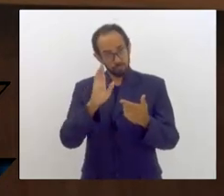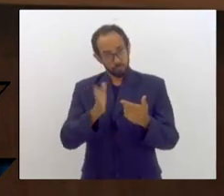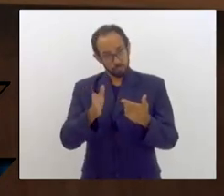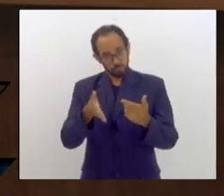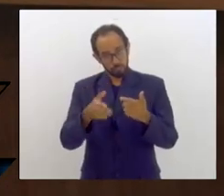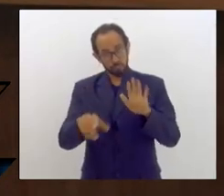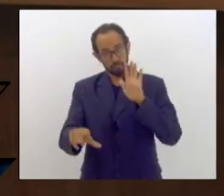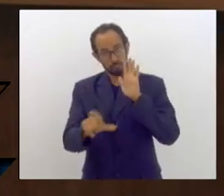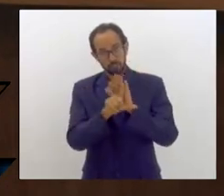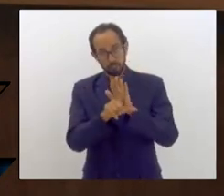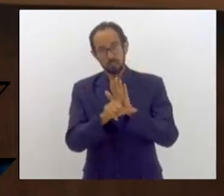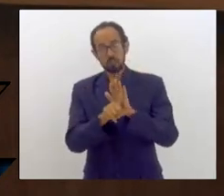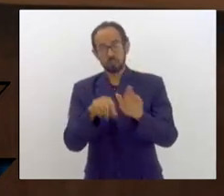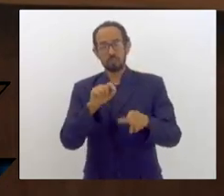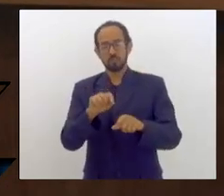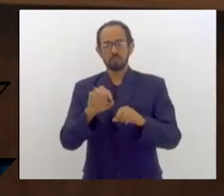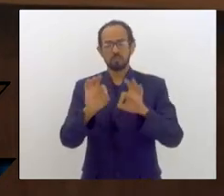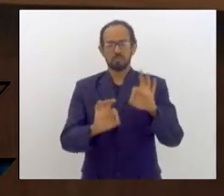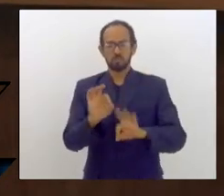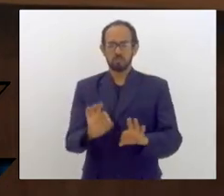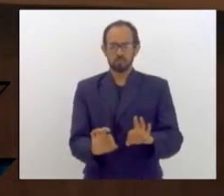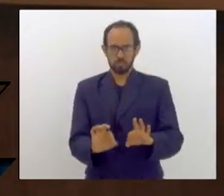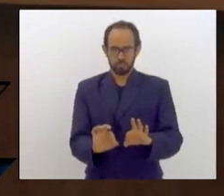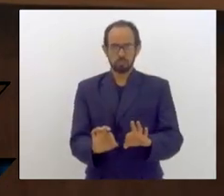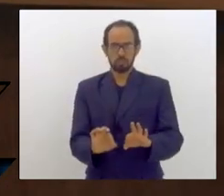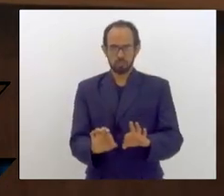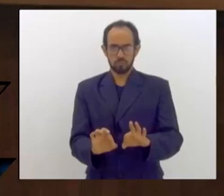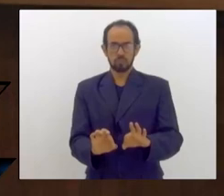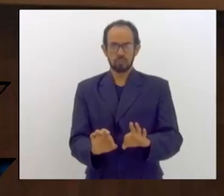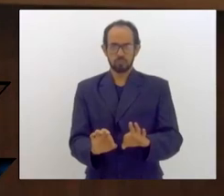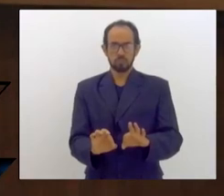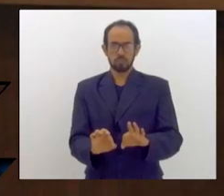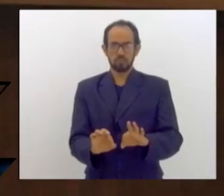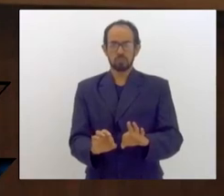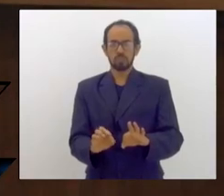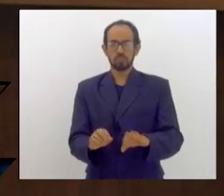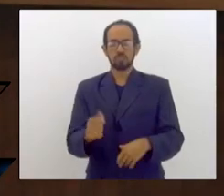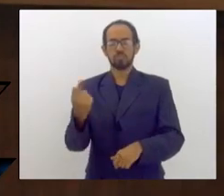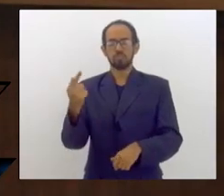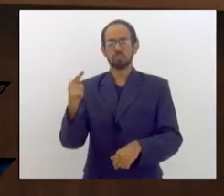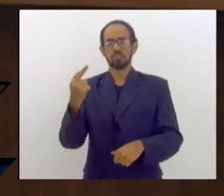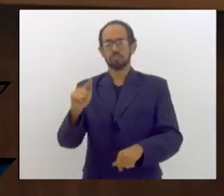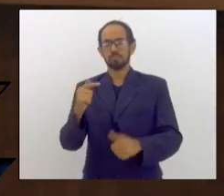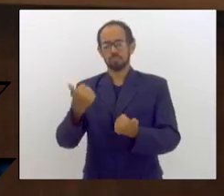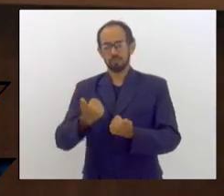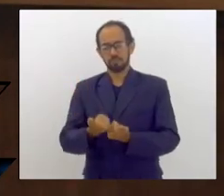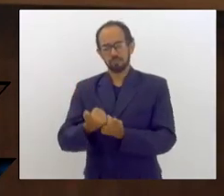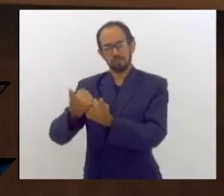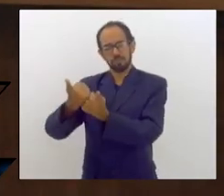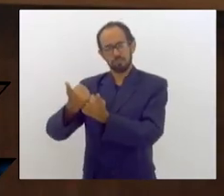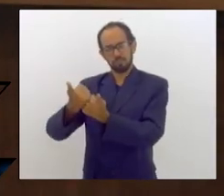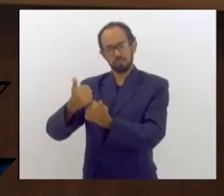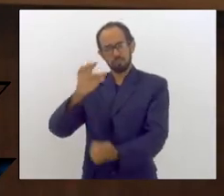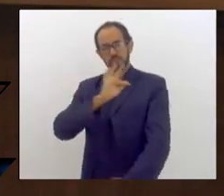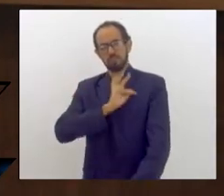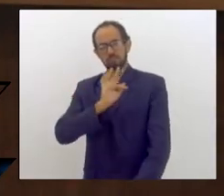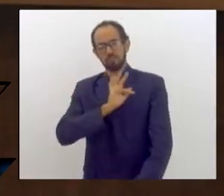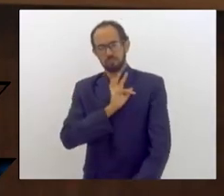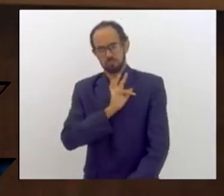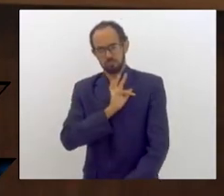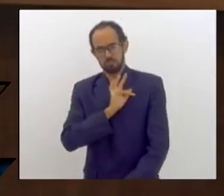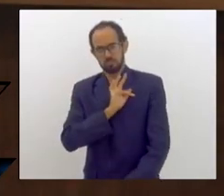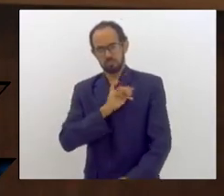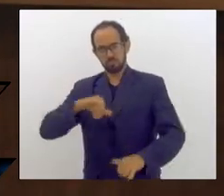Janeiro, um projeto de lei, então hoje já é lei, que garante a assistência aos policiais